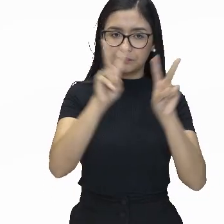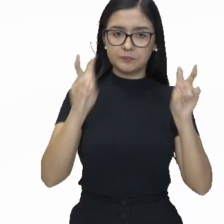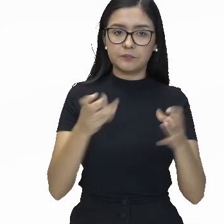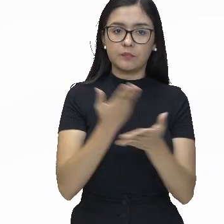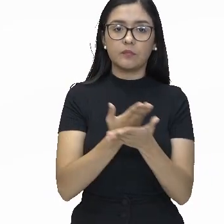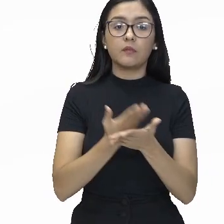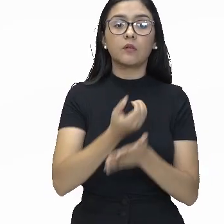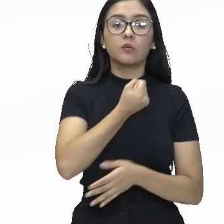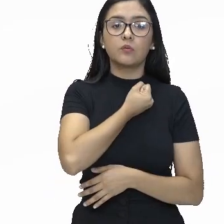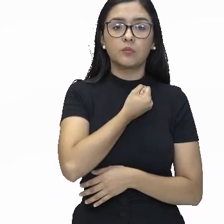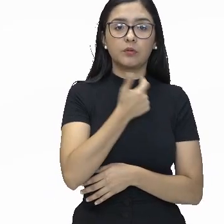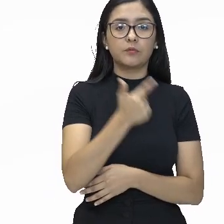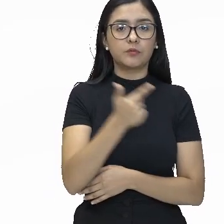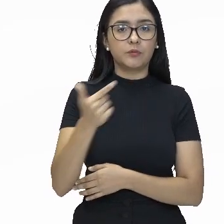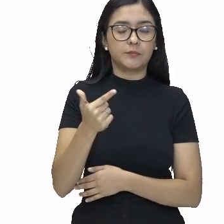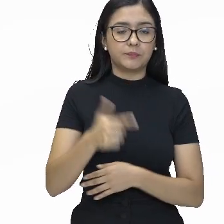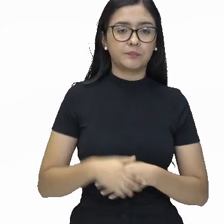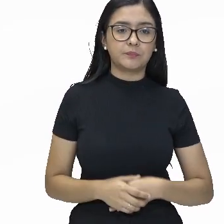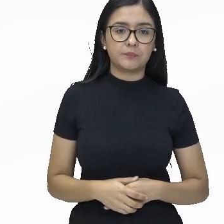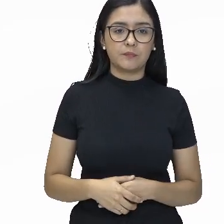de número 22,